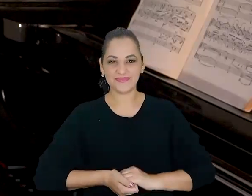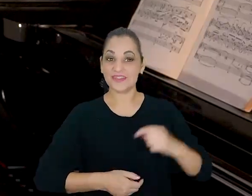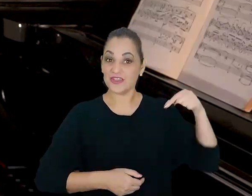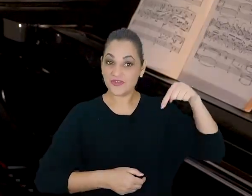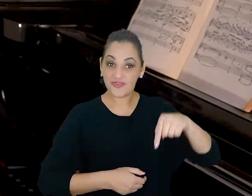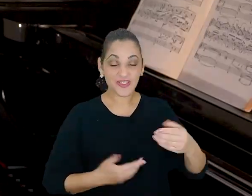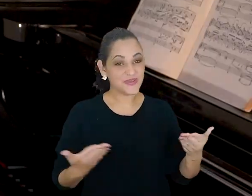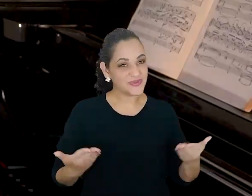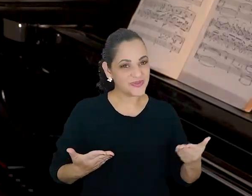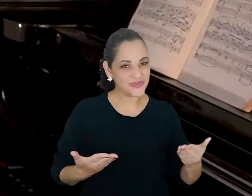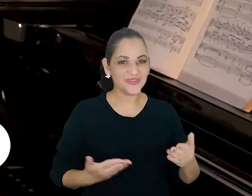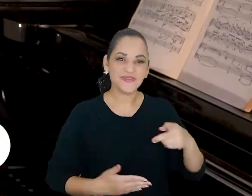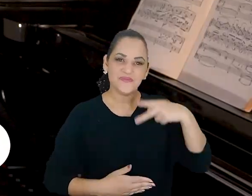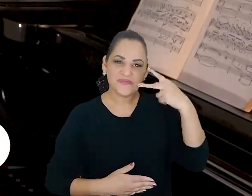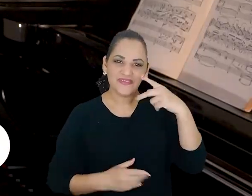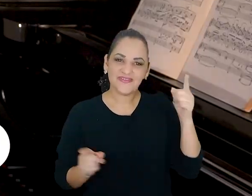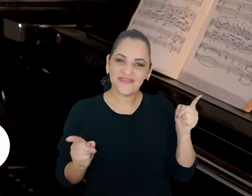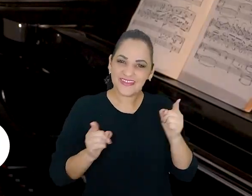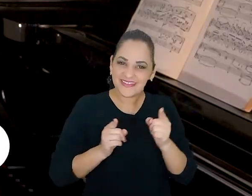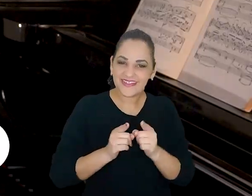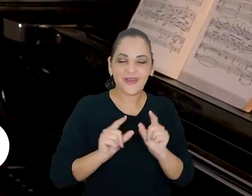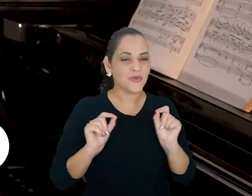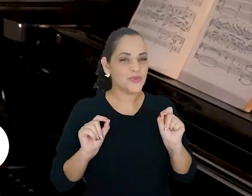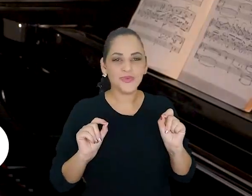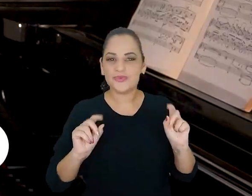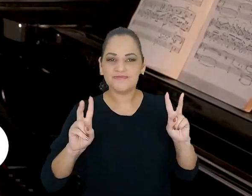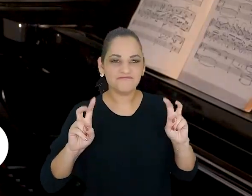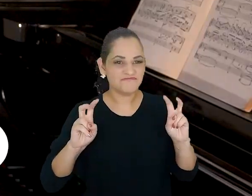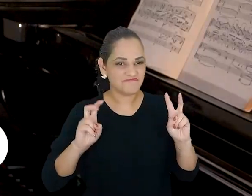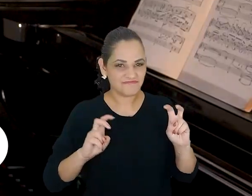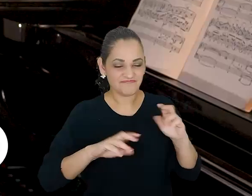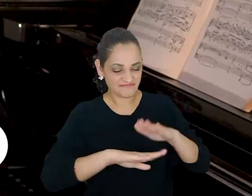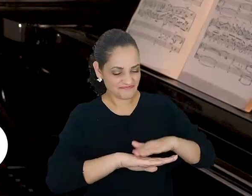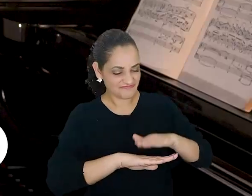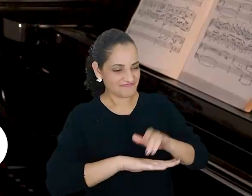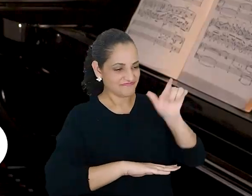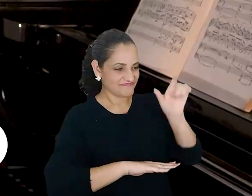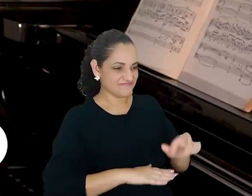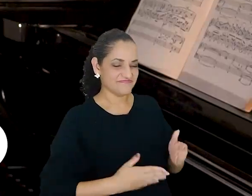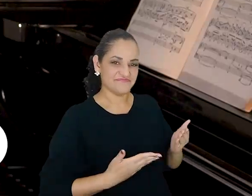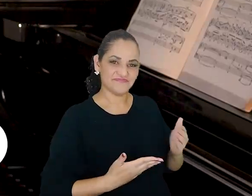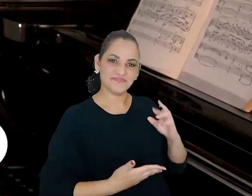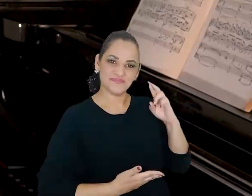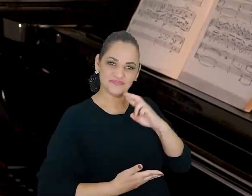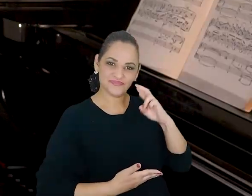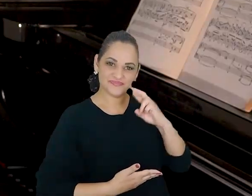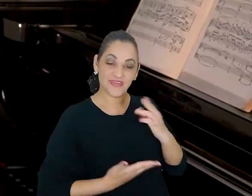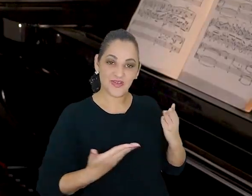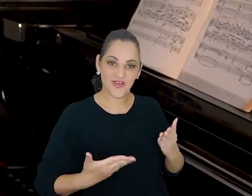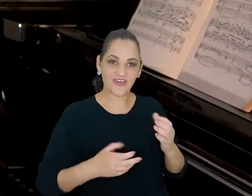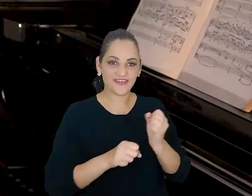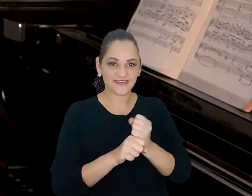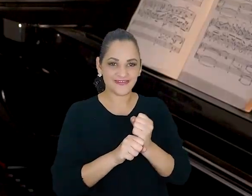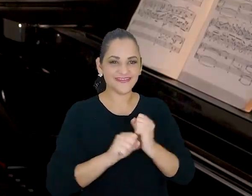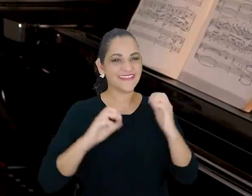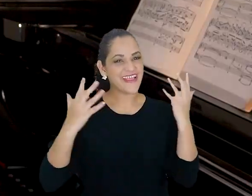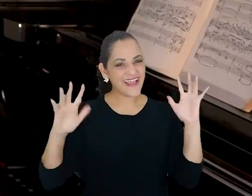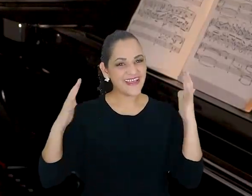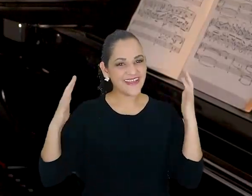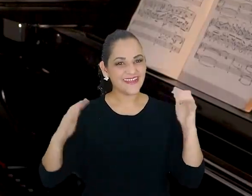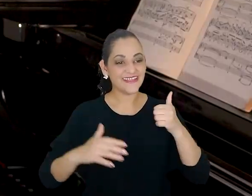Eu venho aqui hoje falar brevemente sobre esse grande compositor russo que neste ano